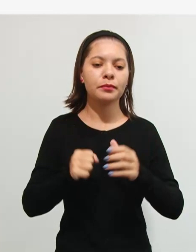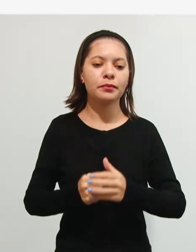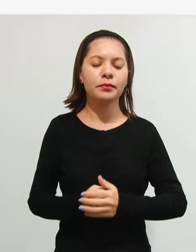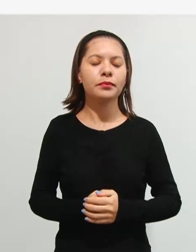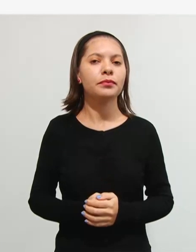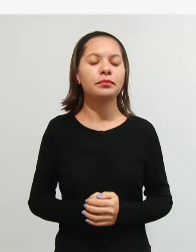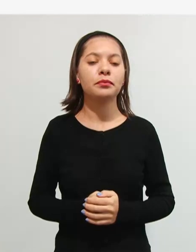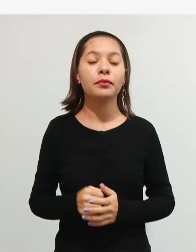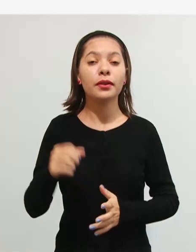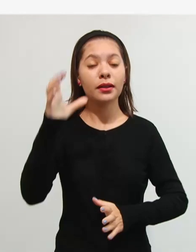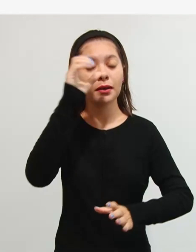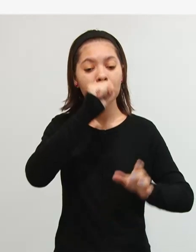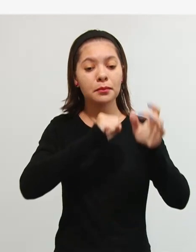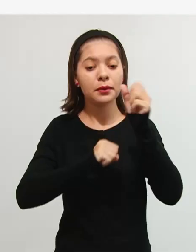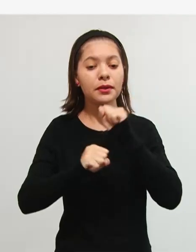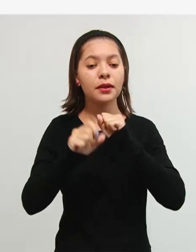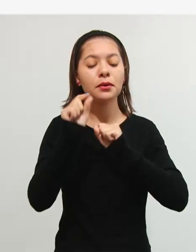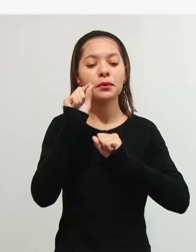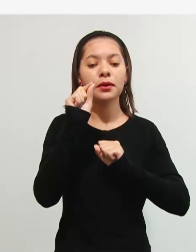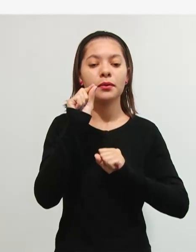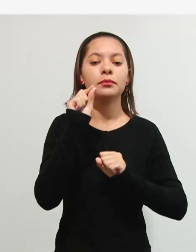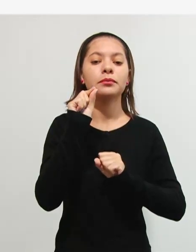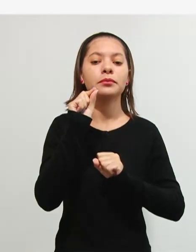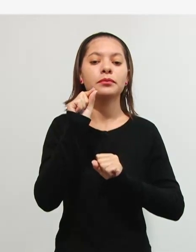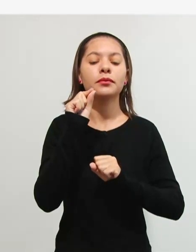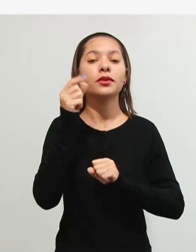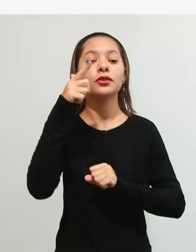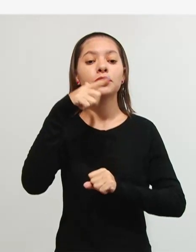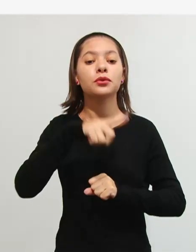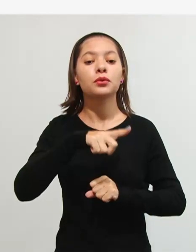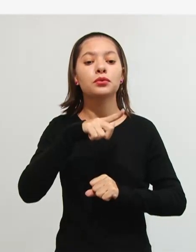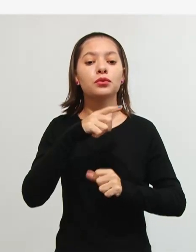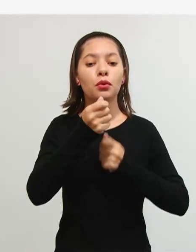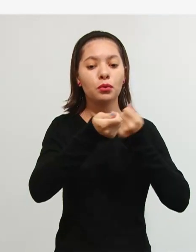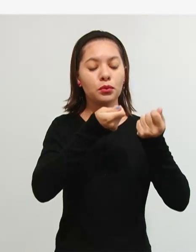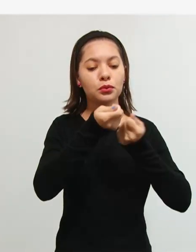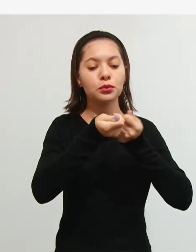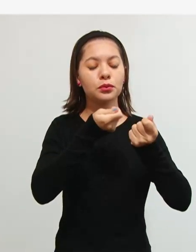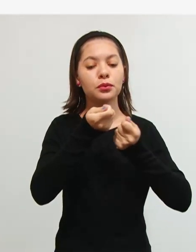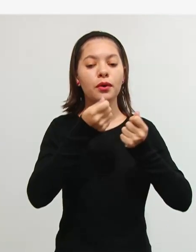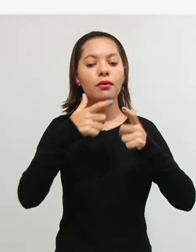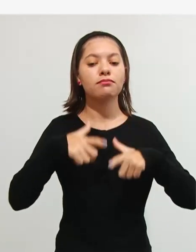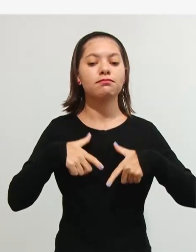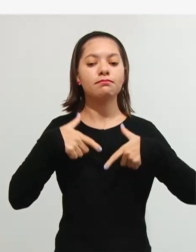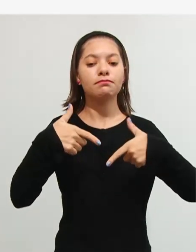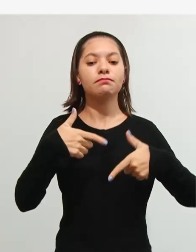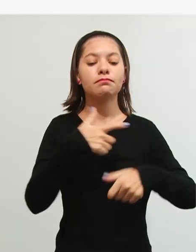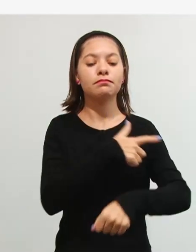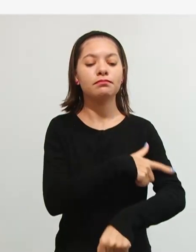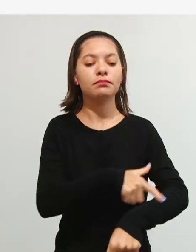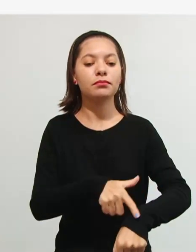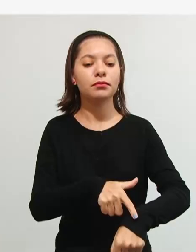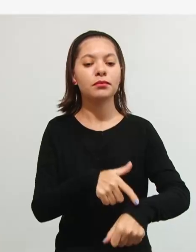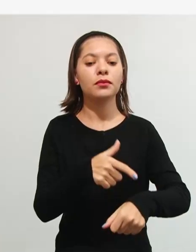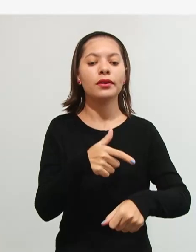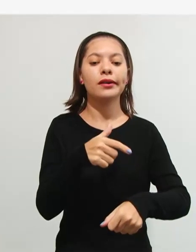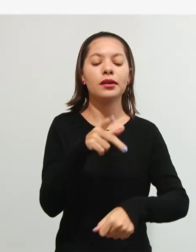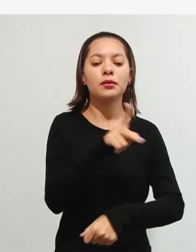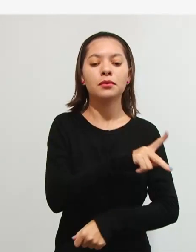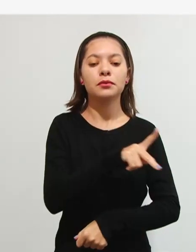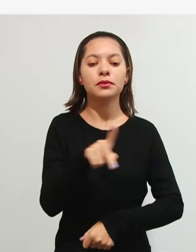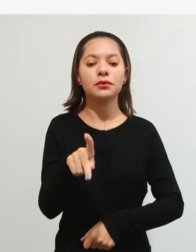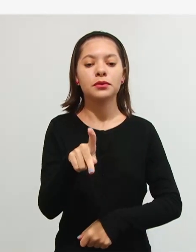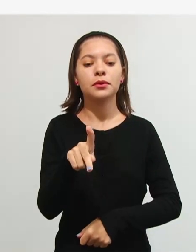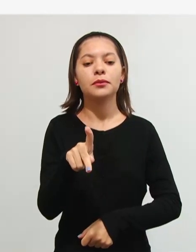a aprendizagem as questões, novamente, do controle desse comportamento pelo professor e